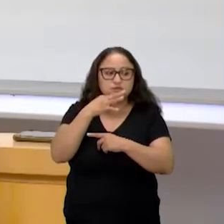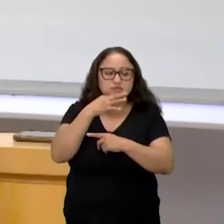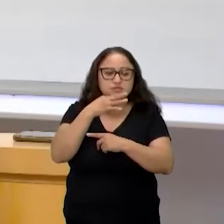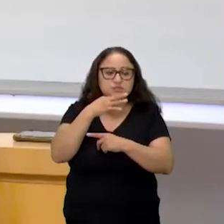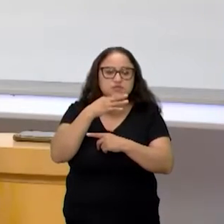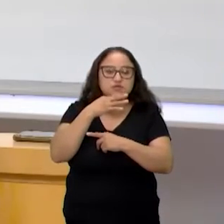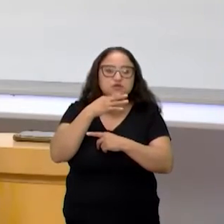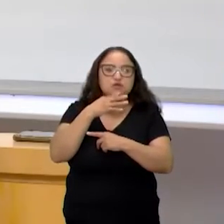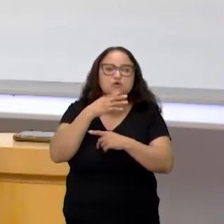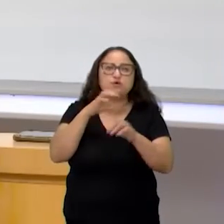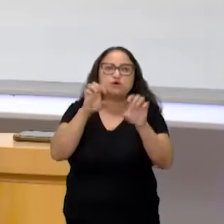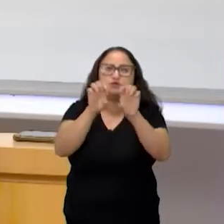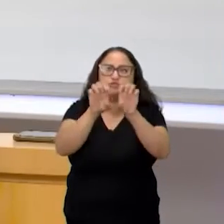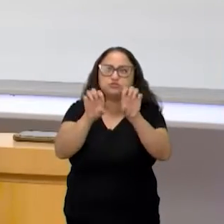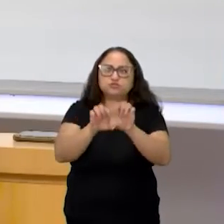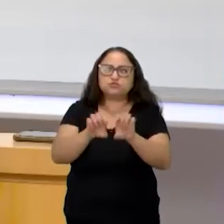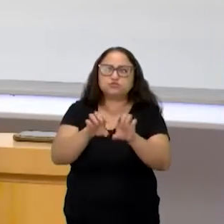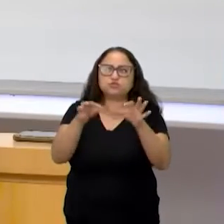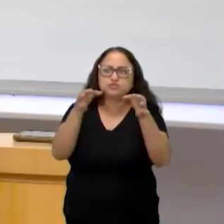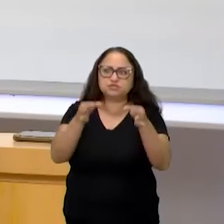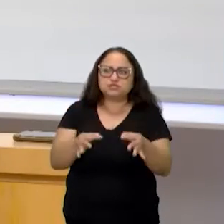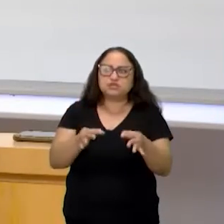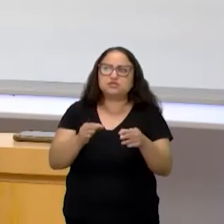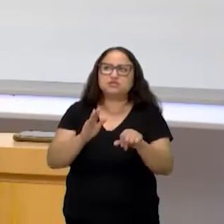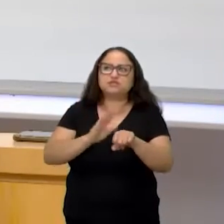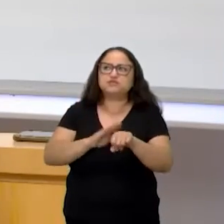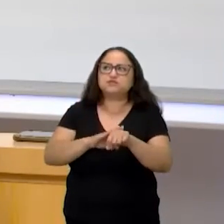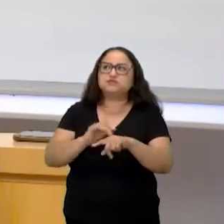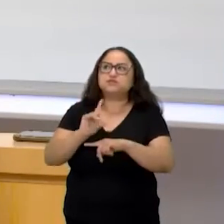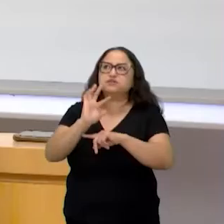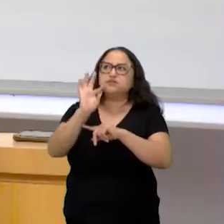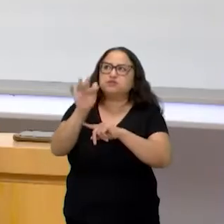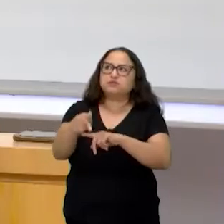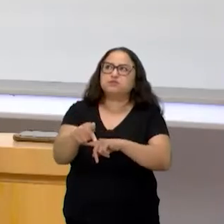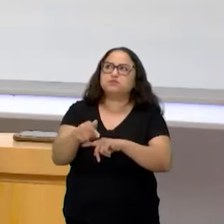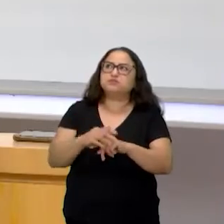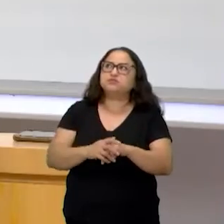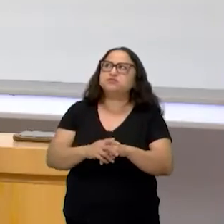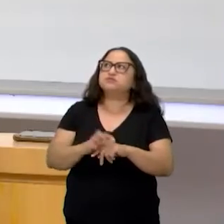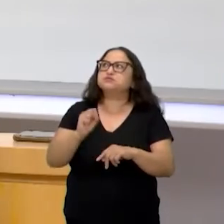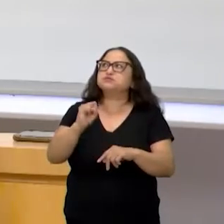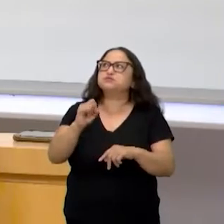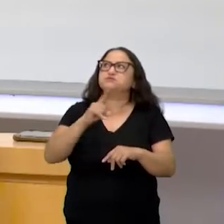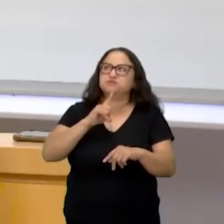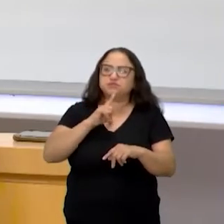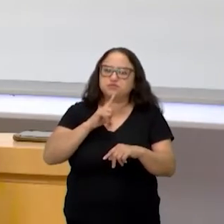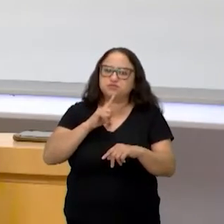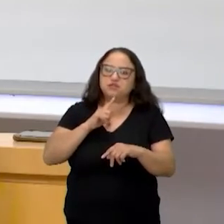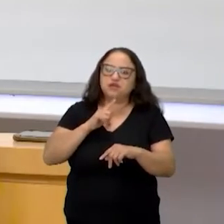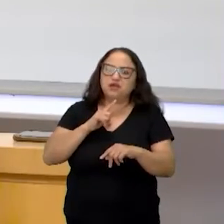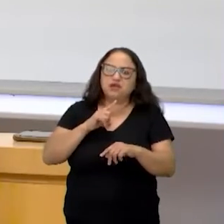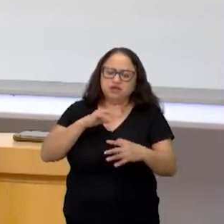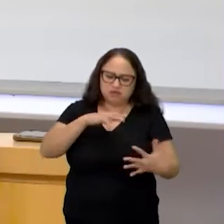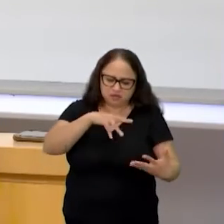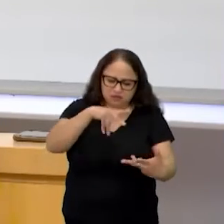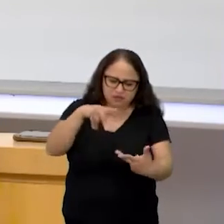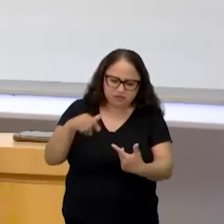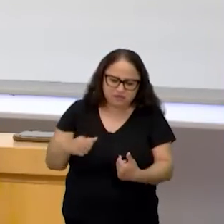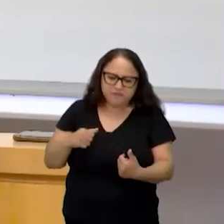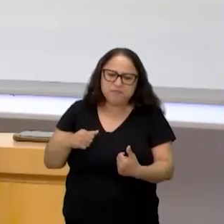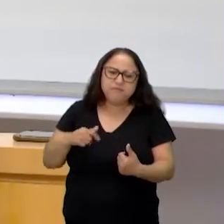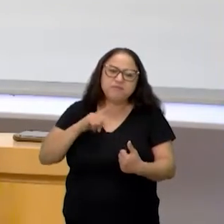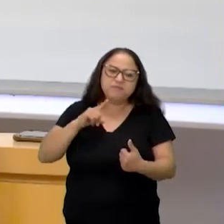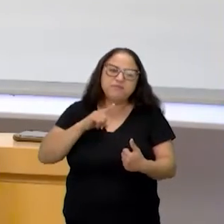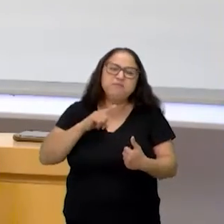específico conseguiam reproduzir aquela partitura depois. Quando você cria um sistema universal, aí sim, qualquer pessoa em qualquer parte